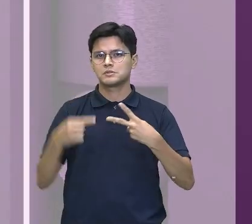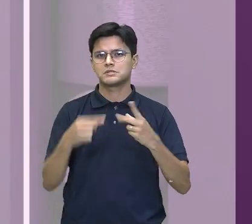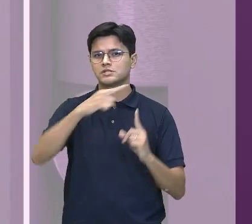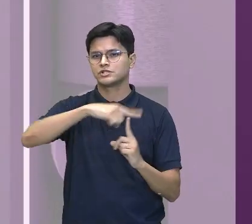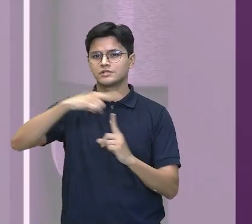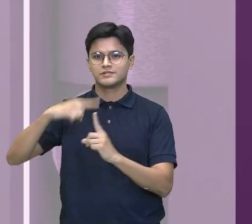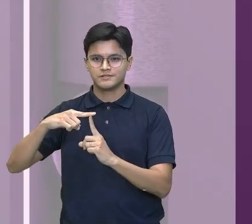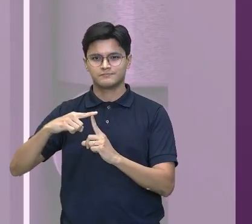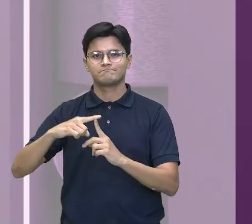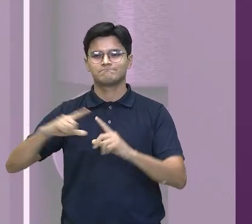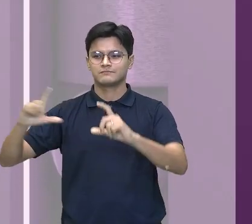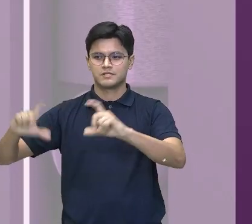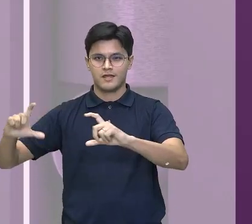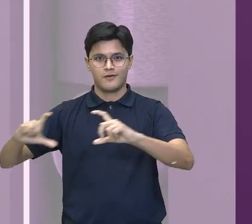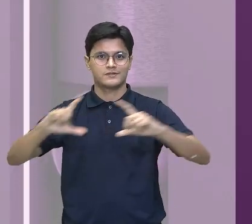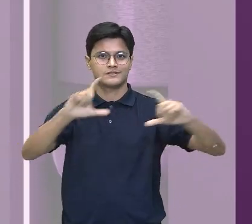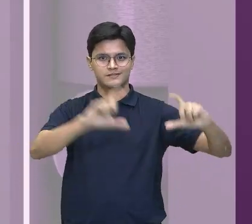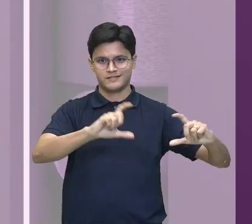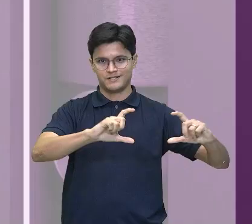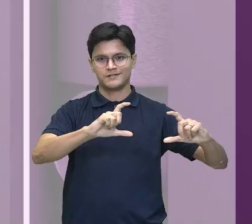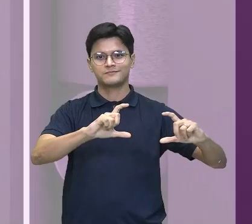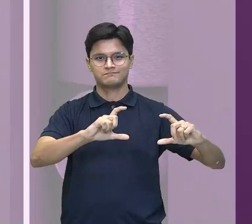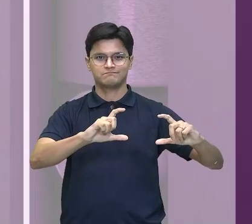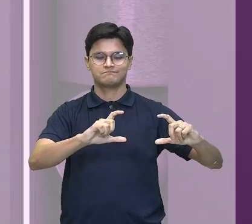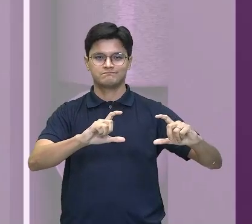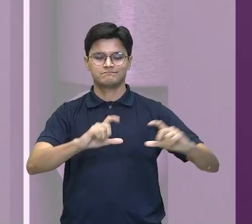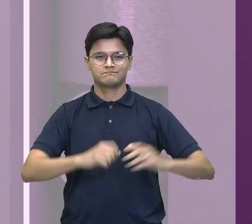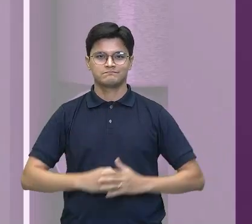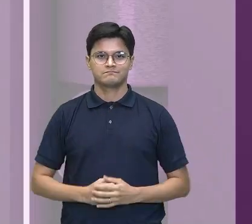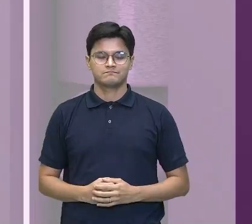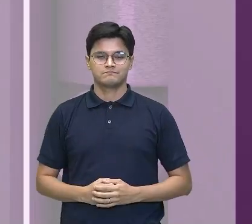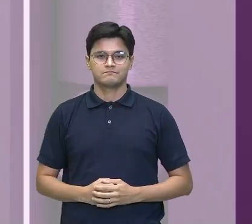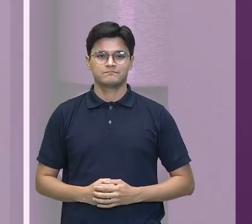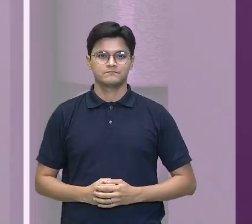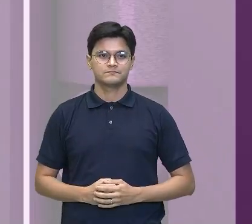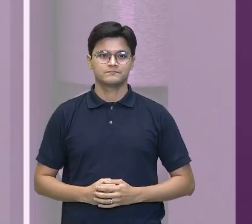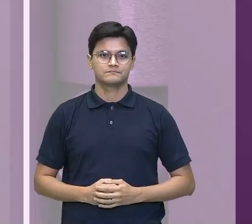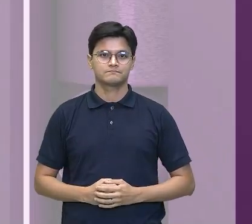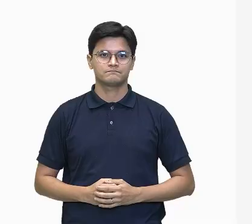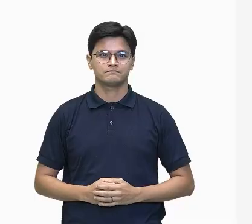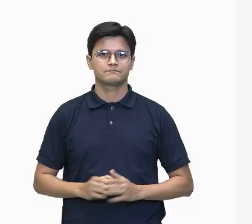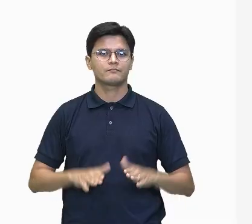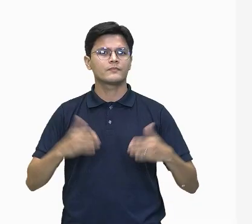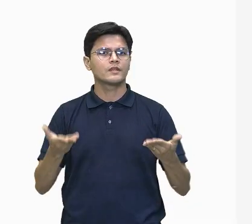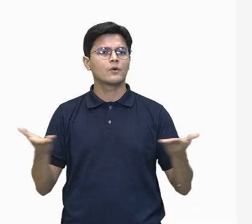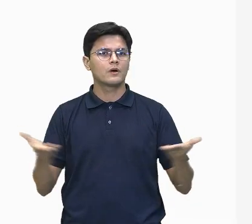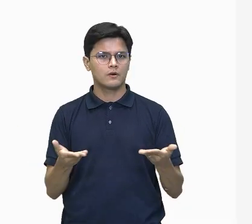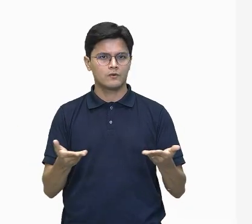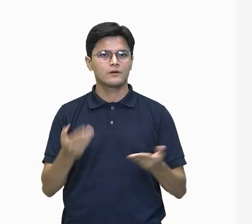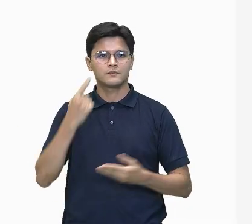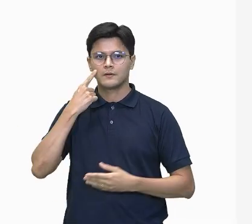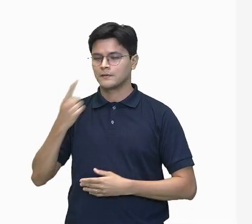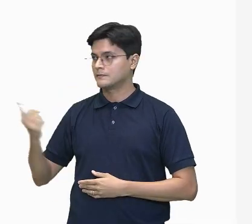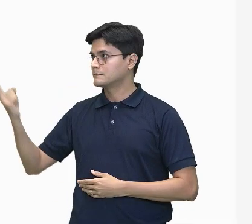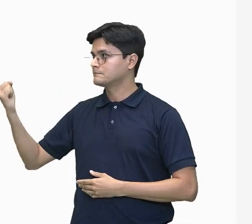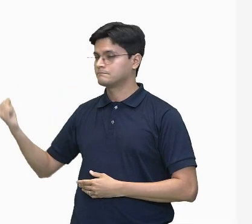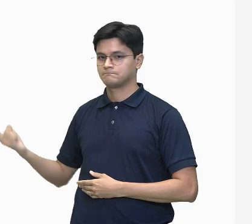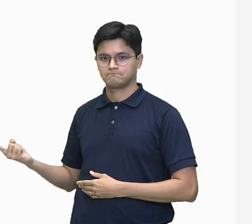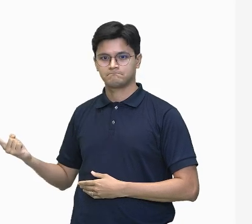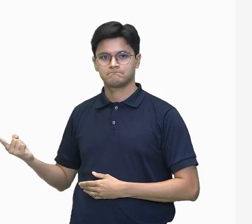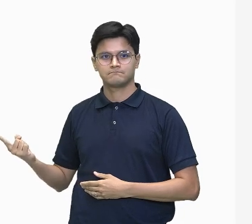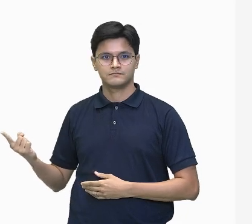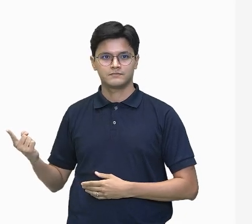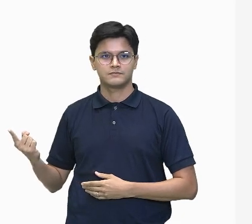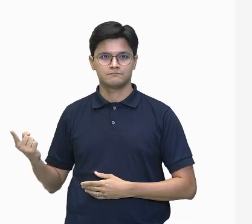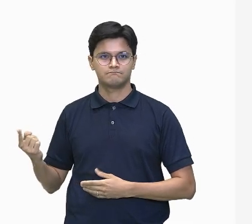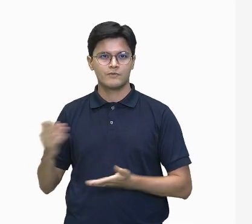reduzida, e também a sua equação geral, tá certo? Vamos lá então visitar aí as nossas equações, acompanha